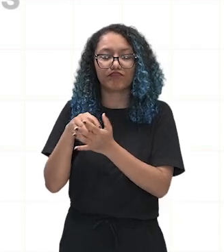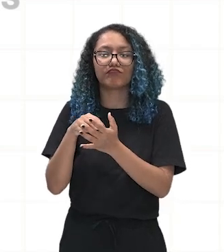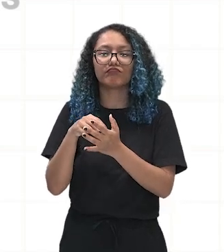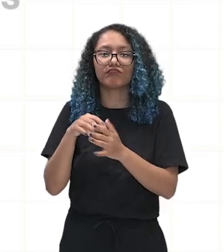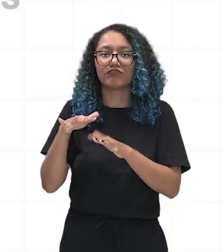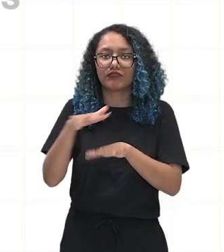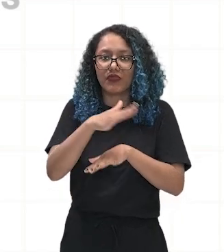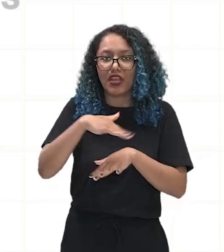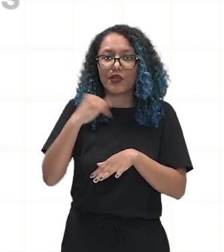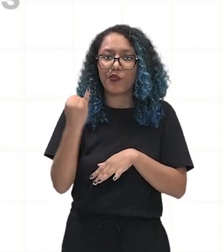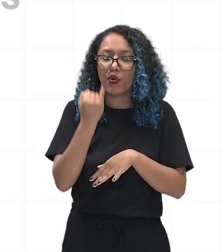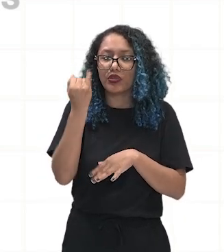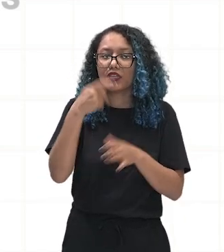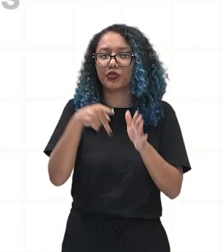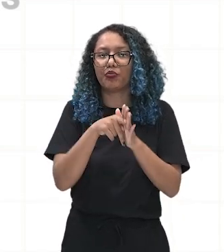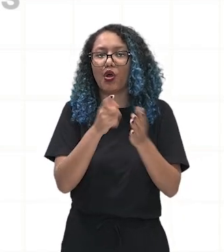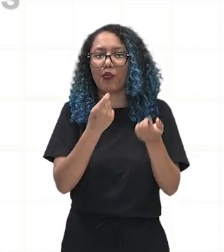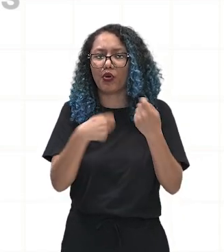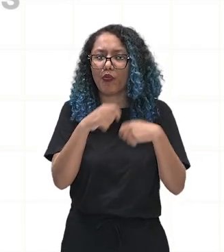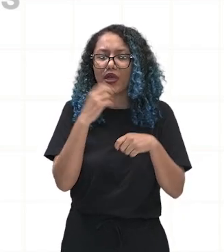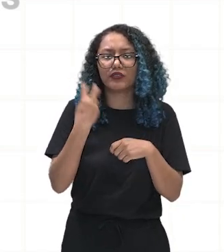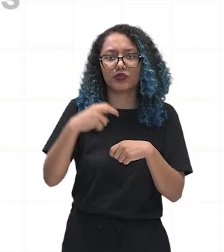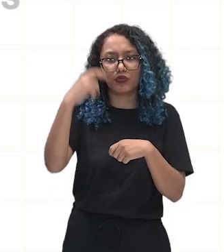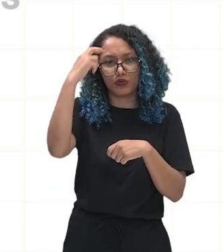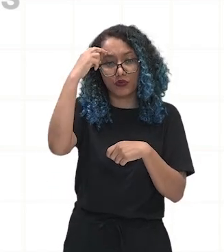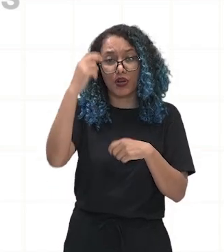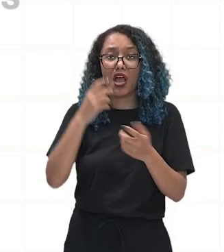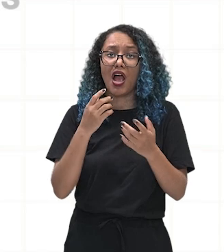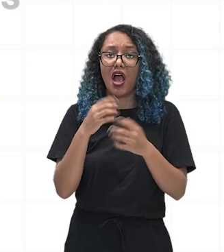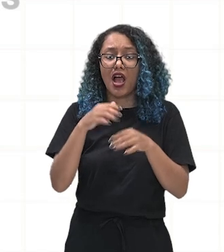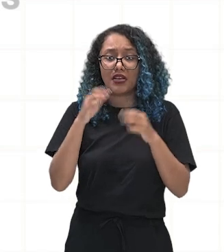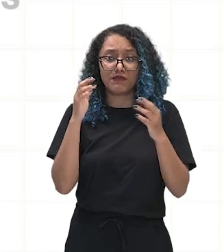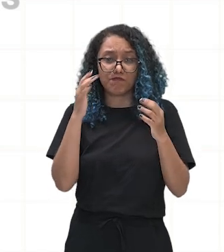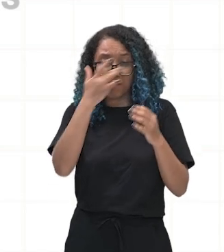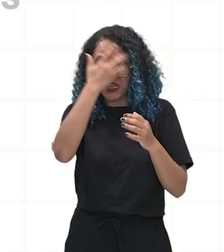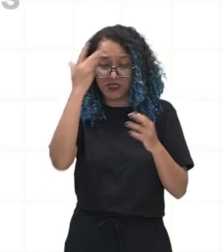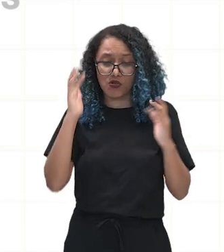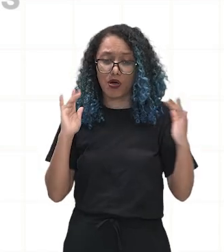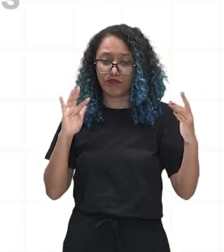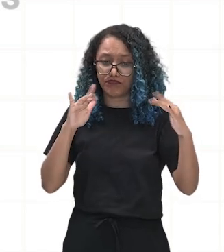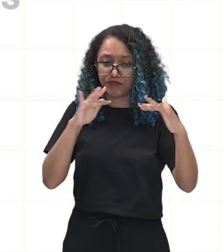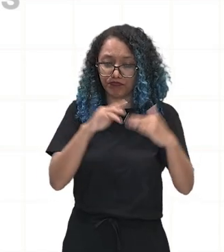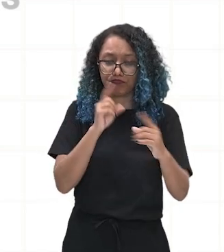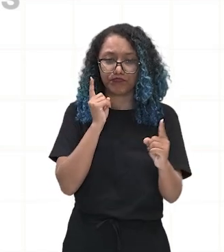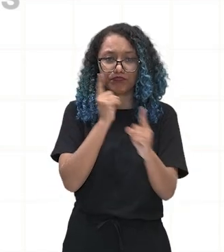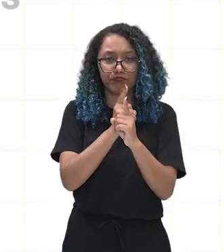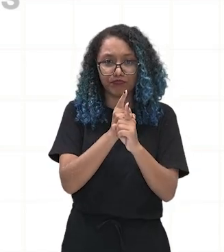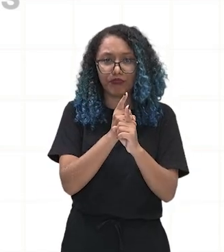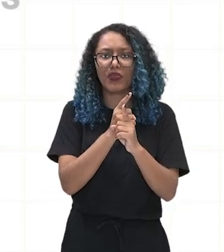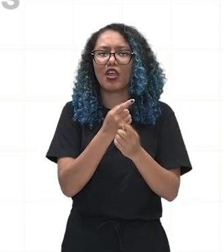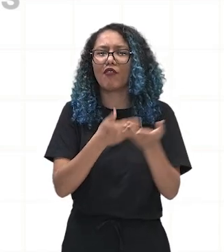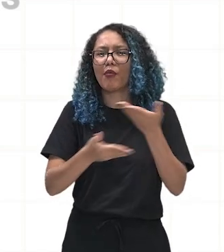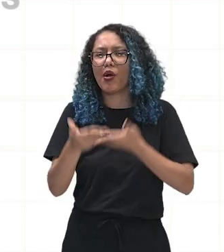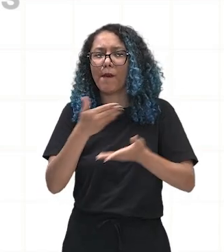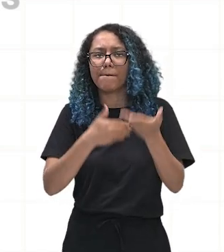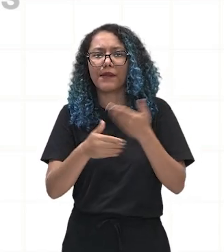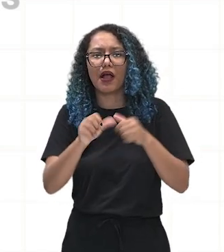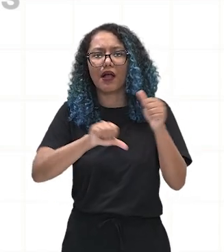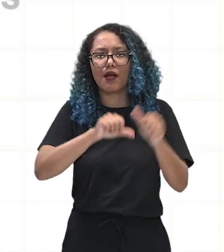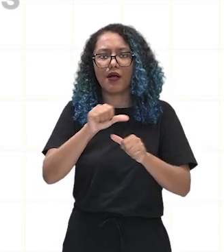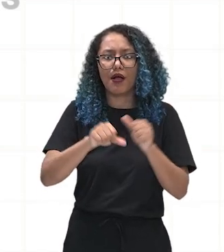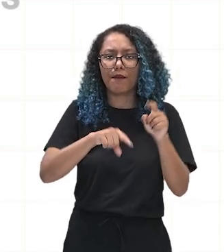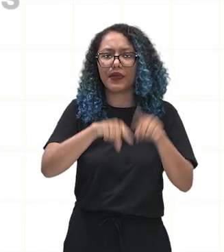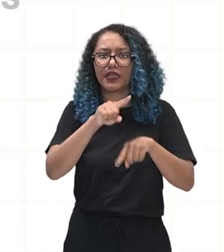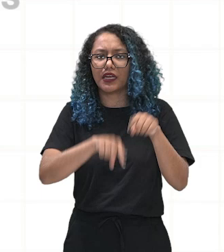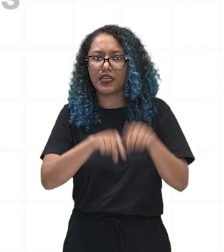se encontravam para trocar mercadorias, ideias e conhecimentos. Você imagina que essas cidades eram lugares que